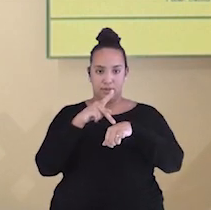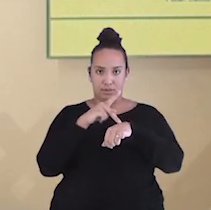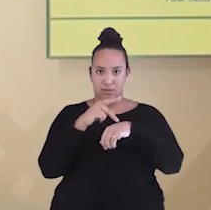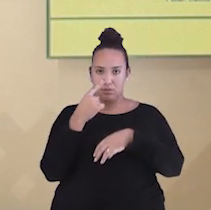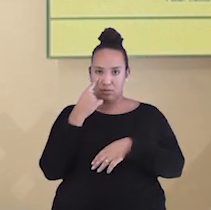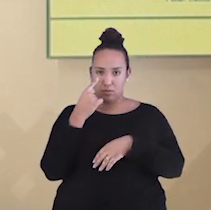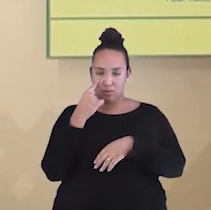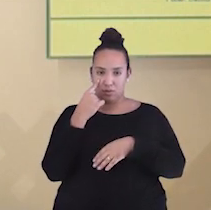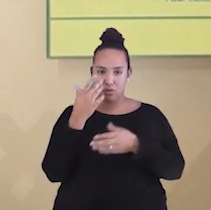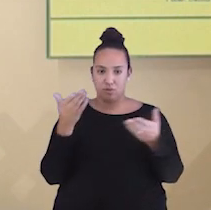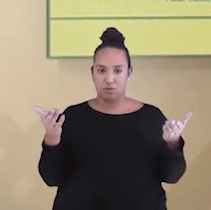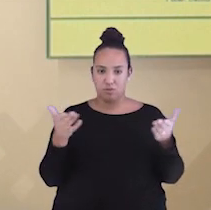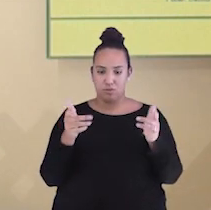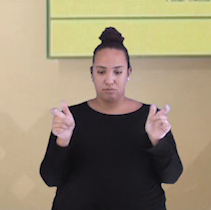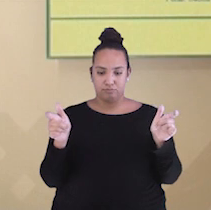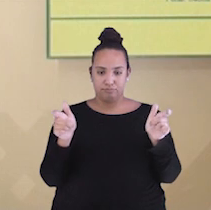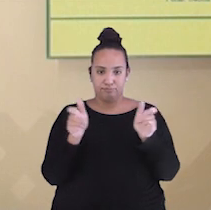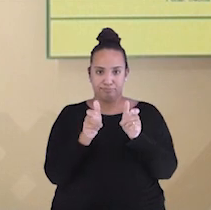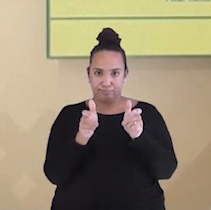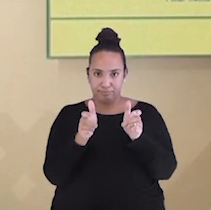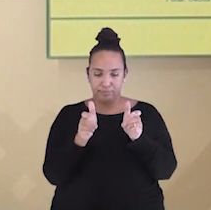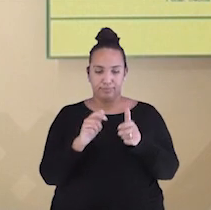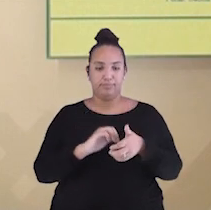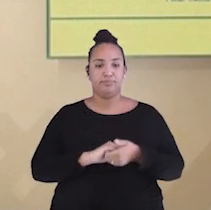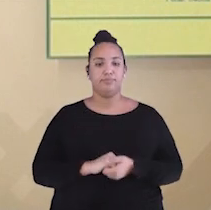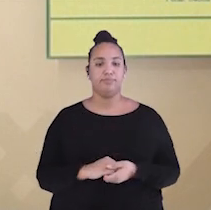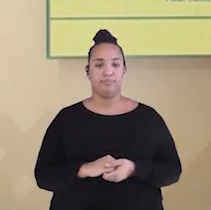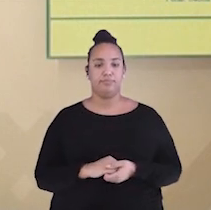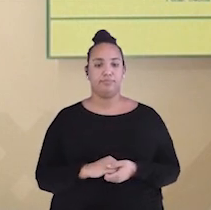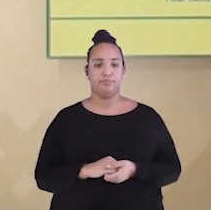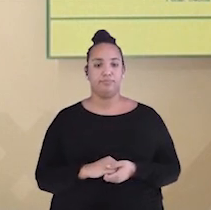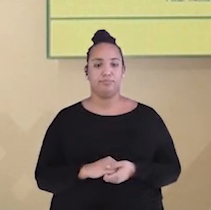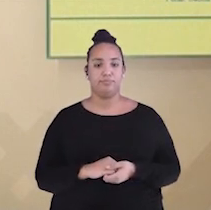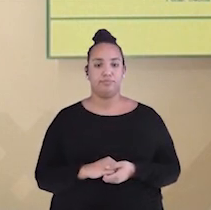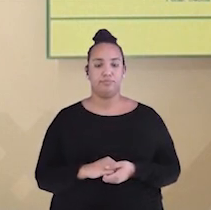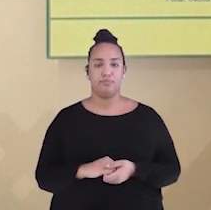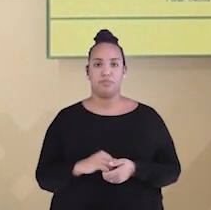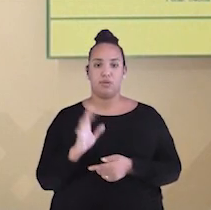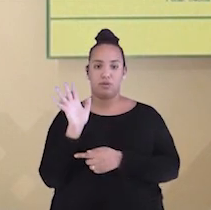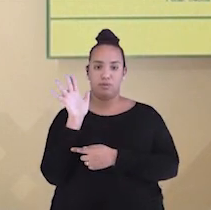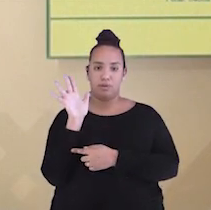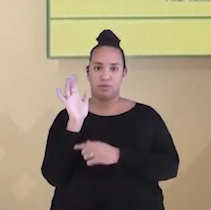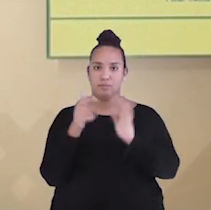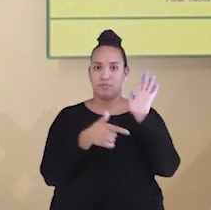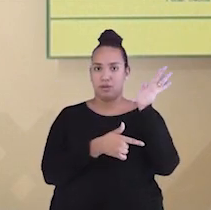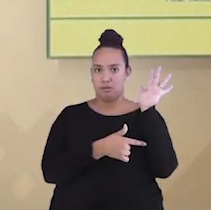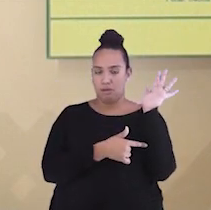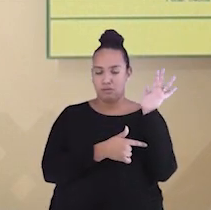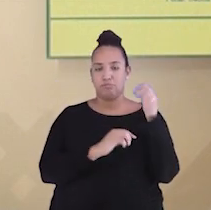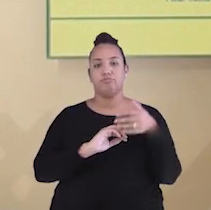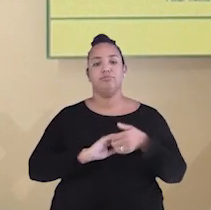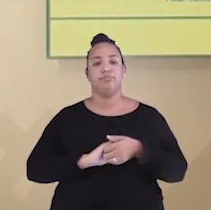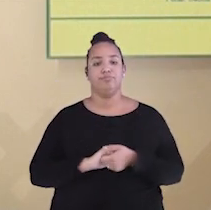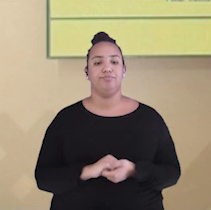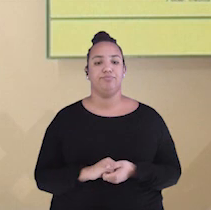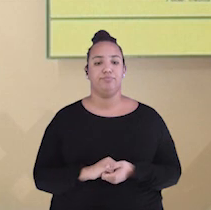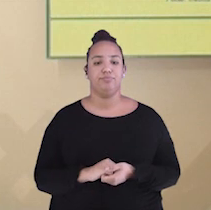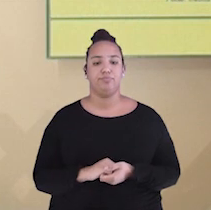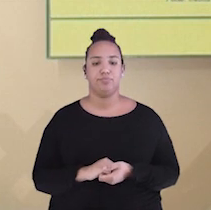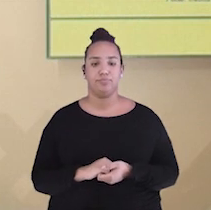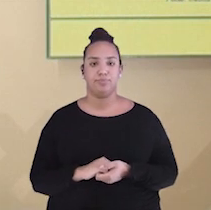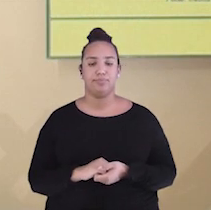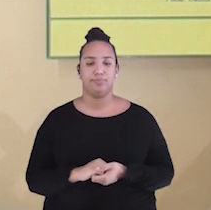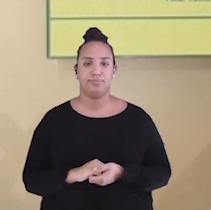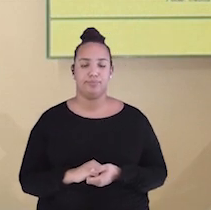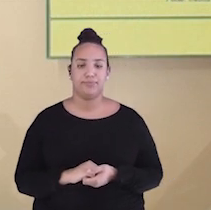Esse, vocês estão vendo que é um pouquinho menor? Um pouquinho menos largo também, porque os bracinhos, para eles não ficarem tão grandes assim como